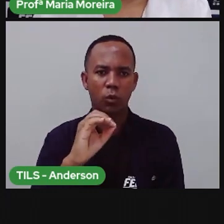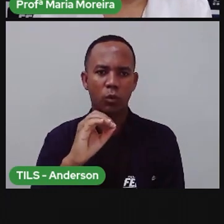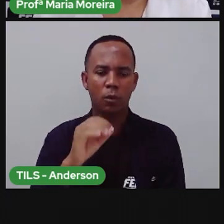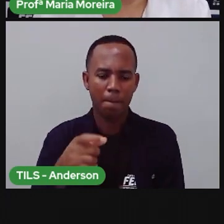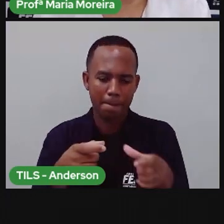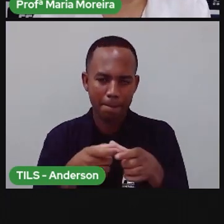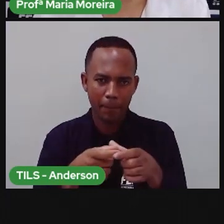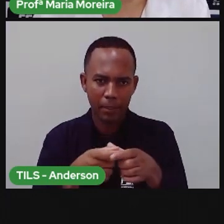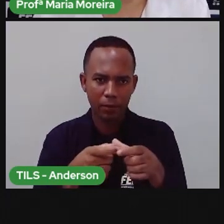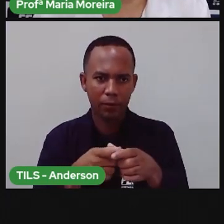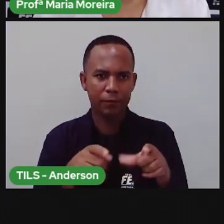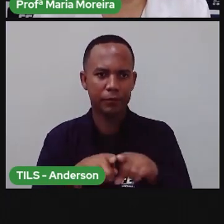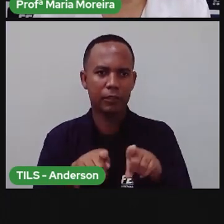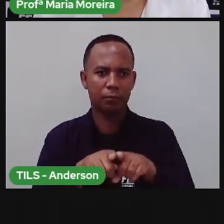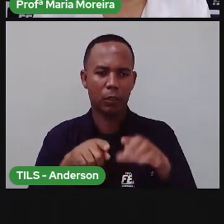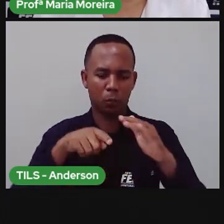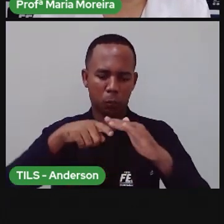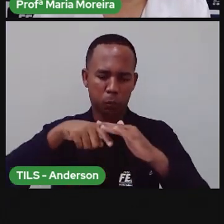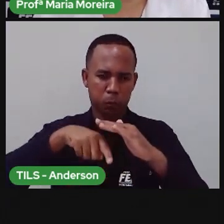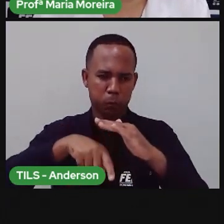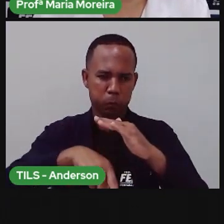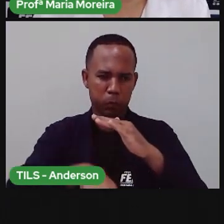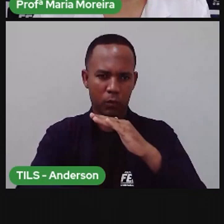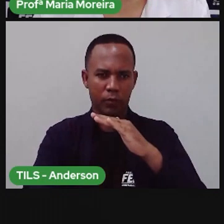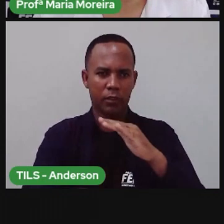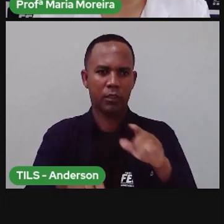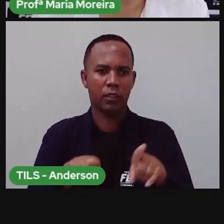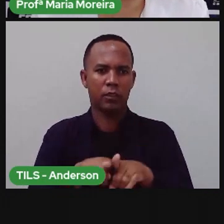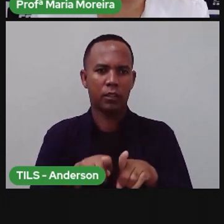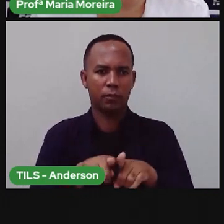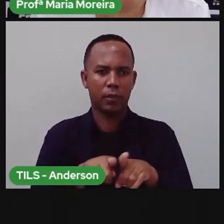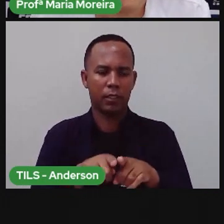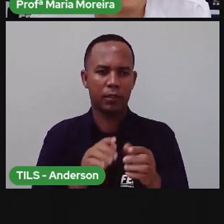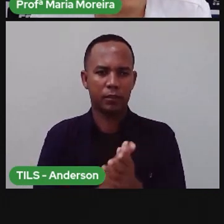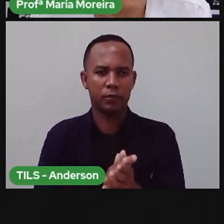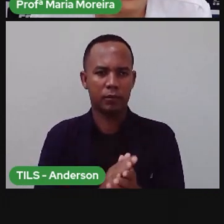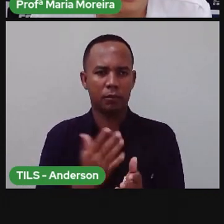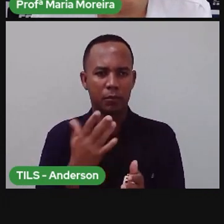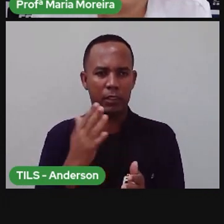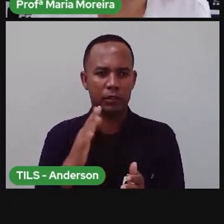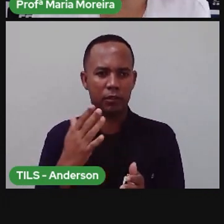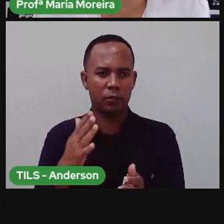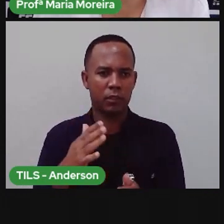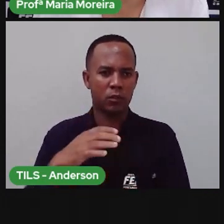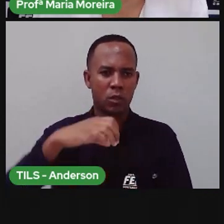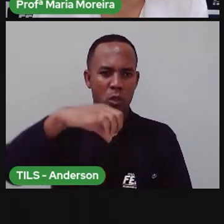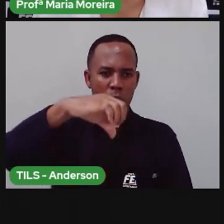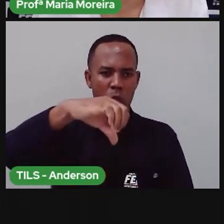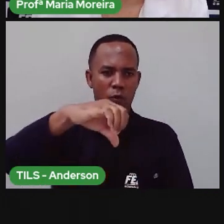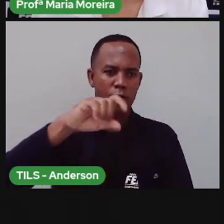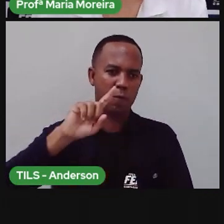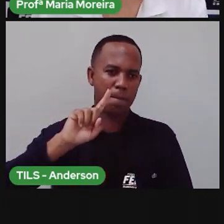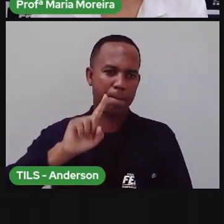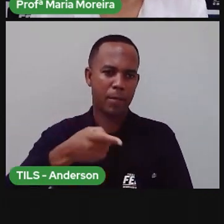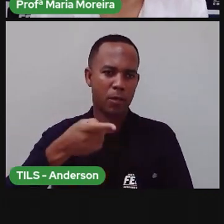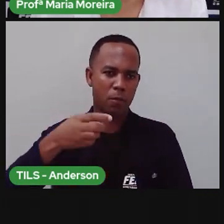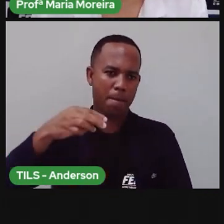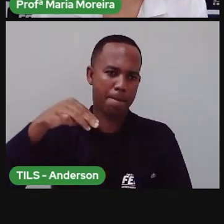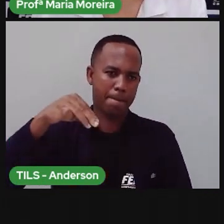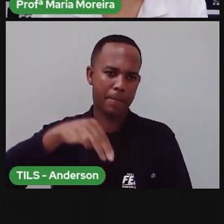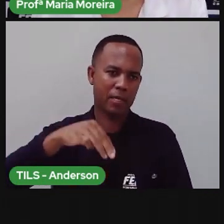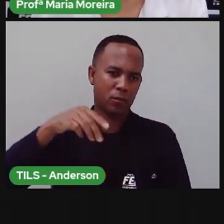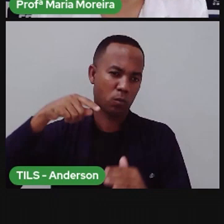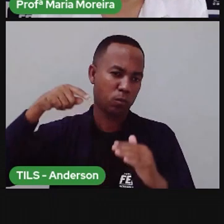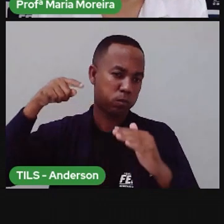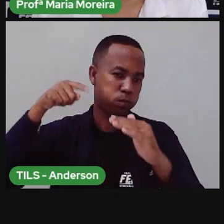profundidades. Algumas delas, né, alcançado a os 9 mil metros abaixo da superfície. É longe